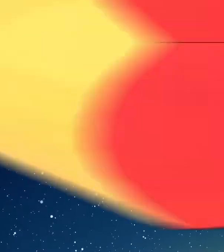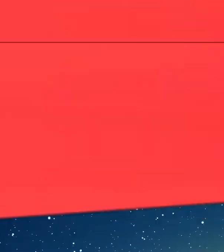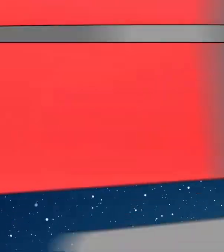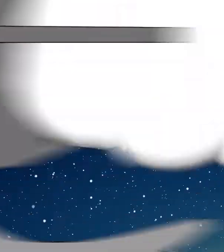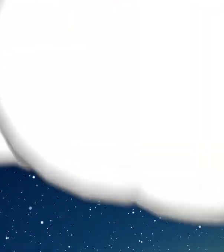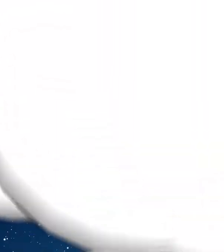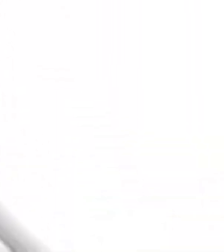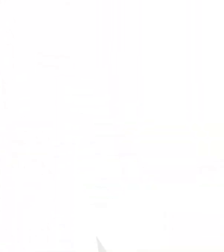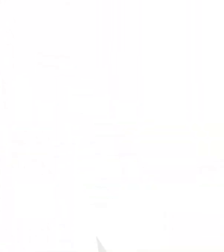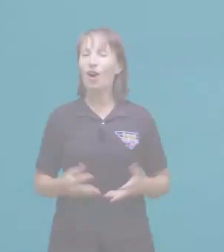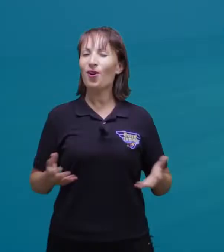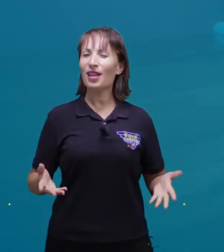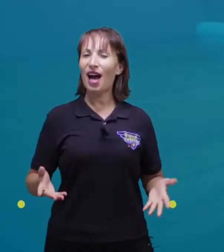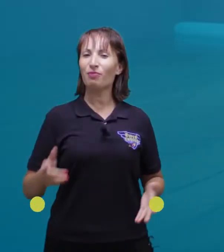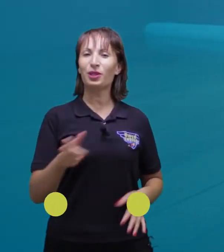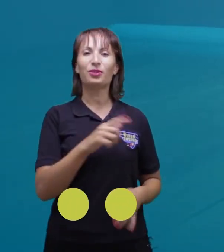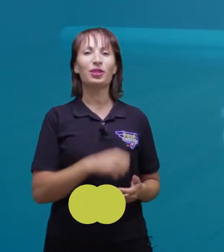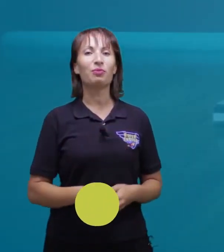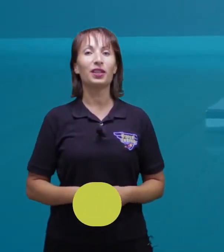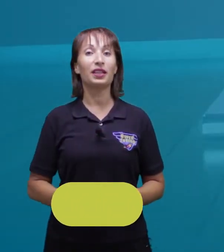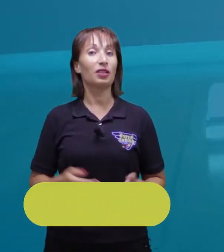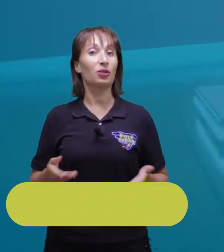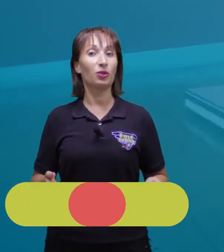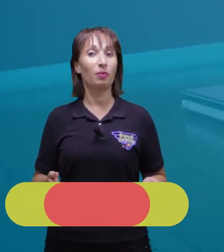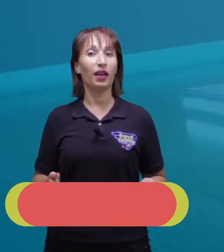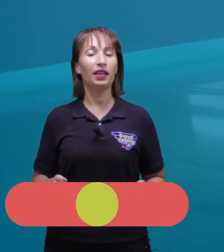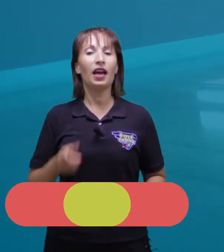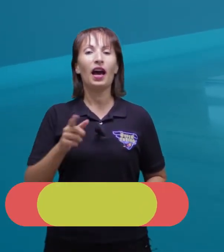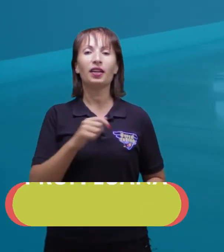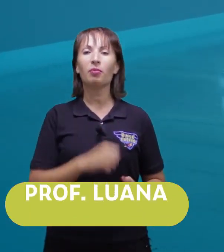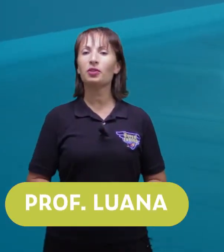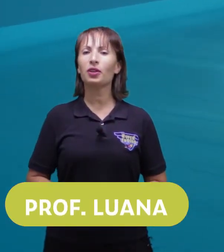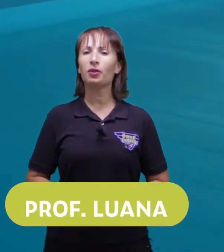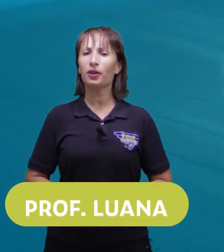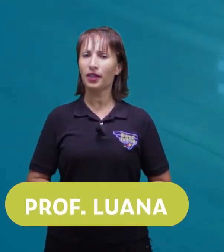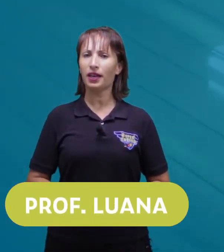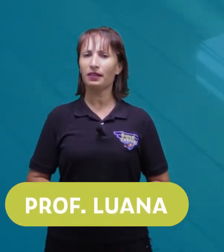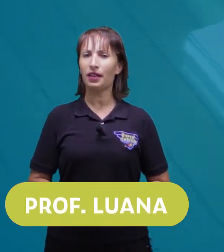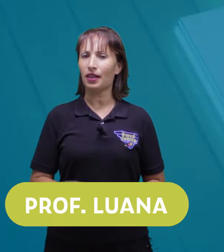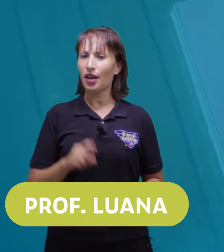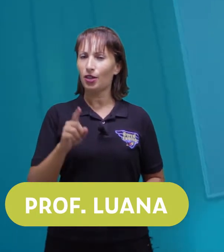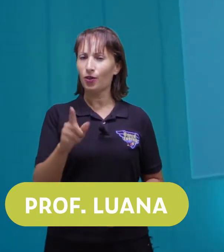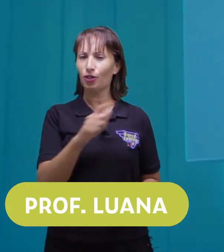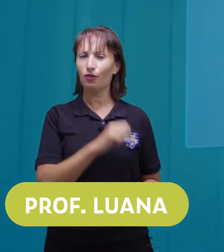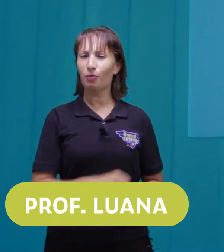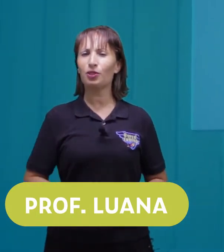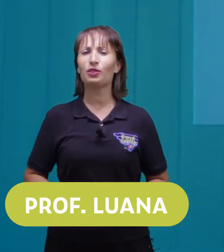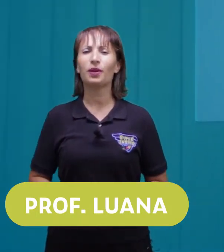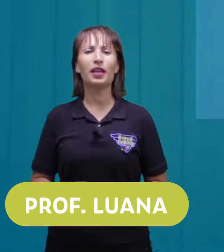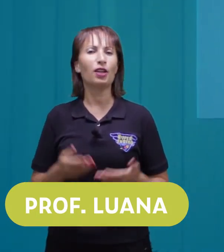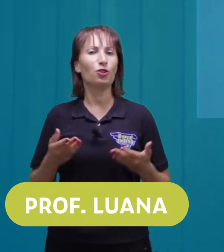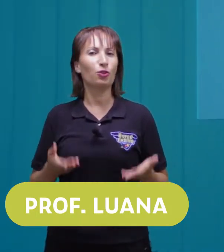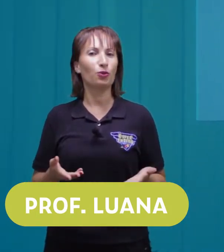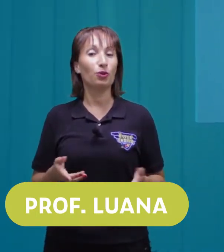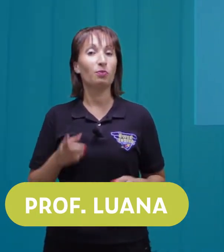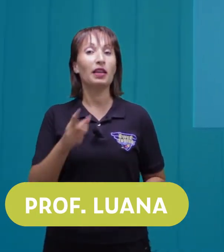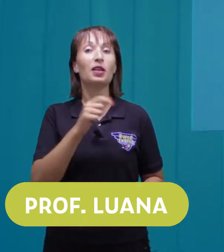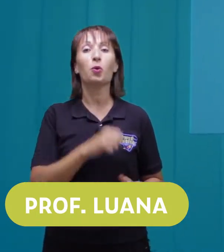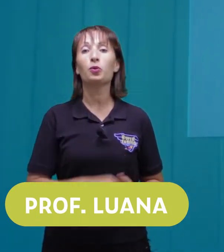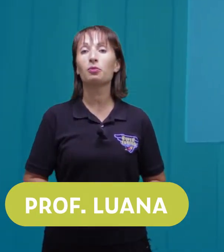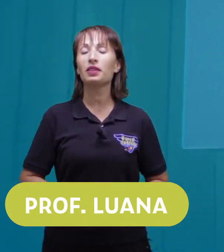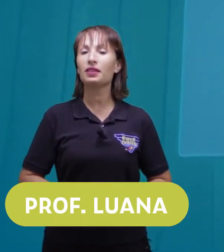E aí o Olá bonitos e bonitas tudo bem aqui a professora Luana Iensen E hoje vamos desvendar